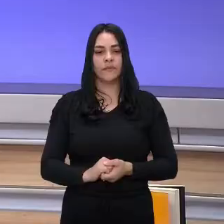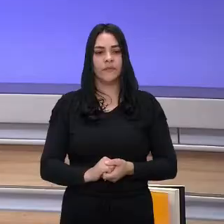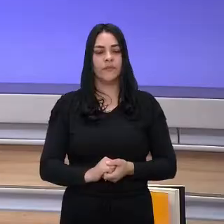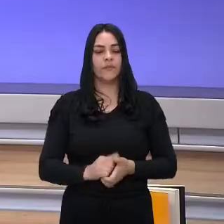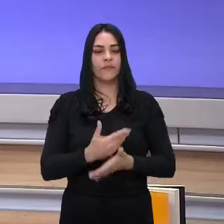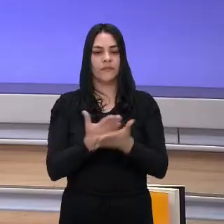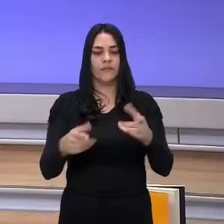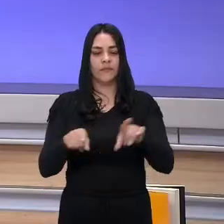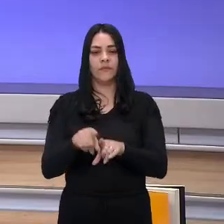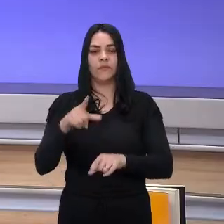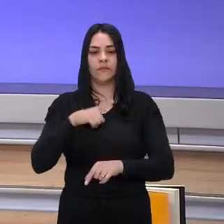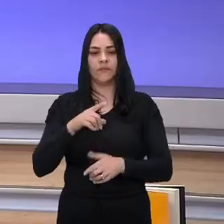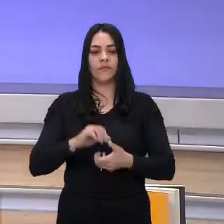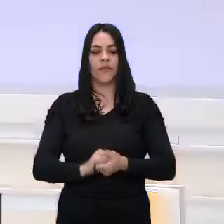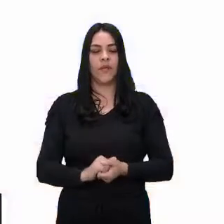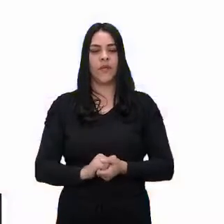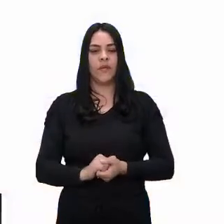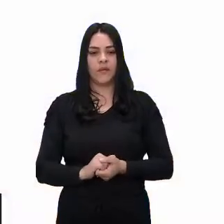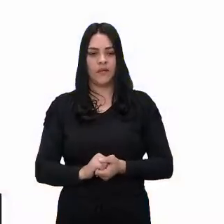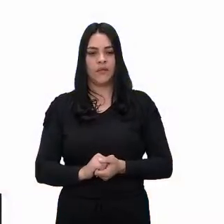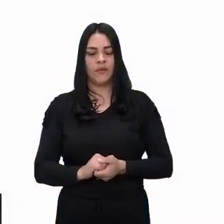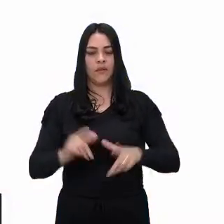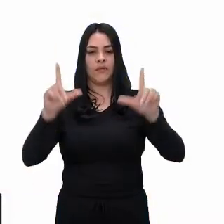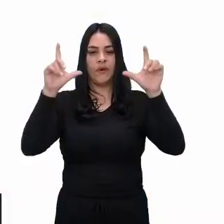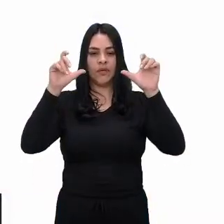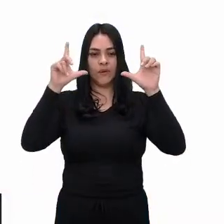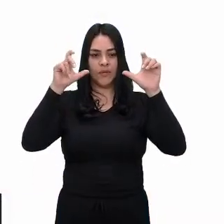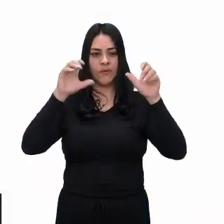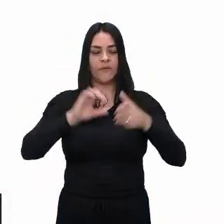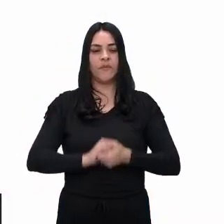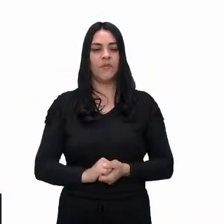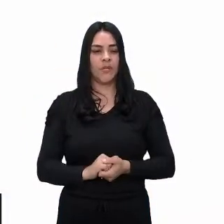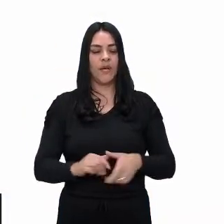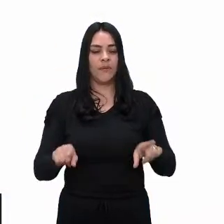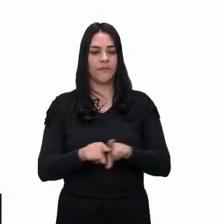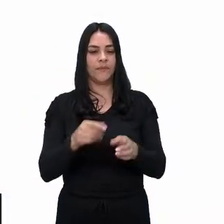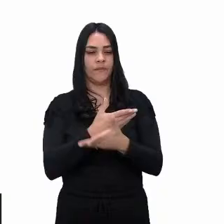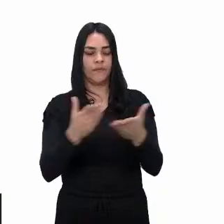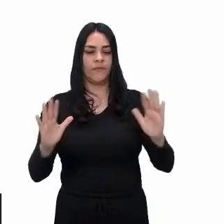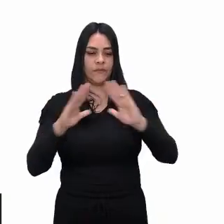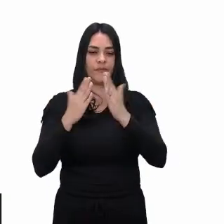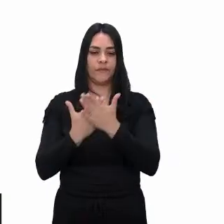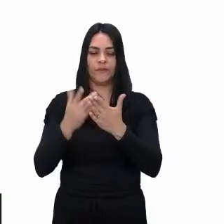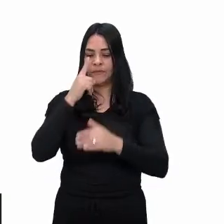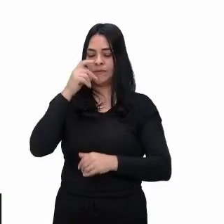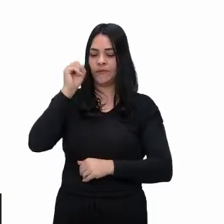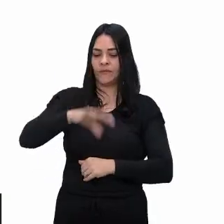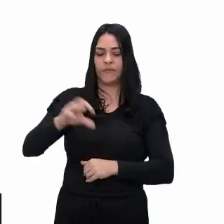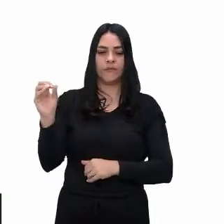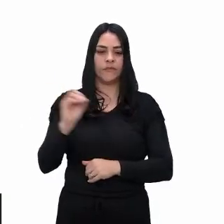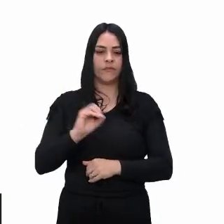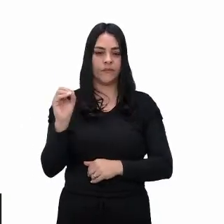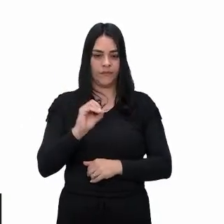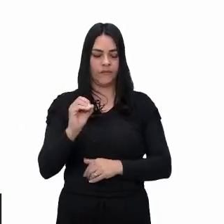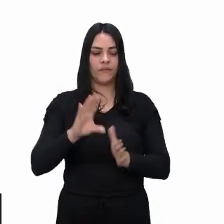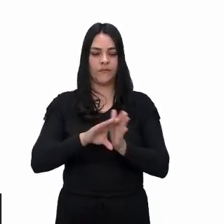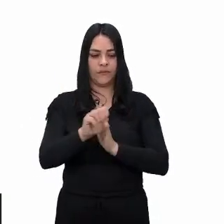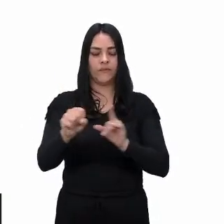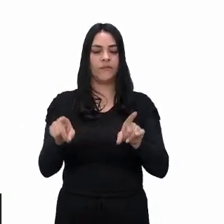Aqui nós temos a outra mais fotos. Na escola, lixo zero, conceito também.